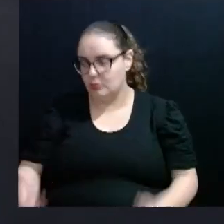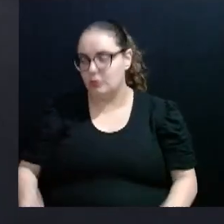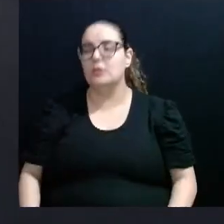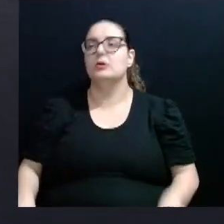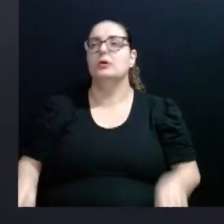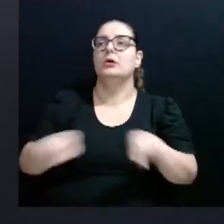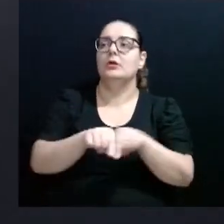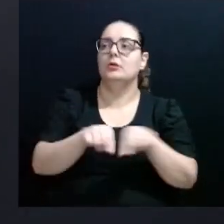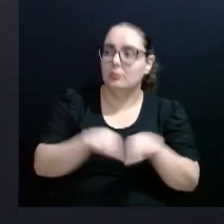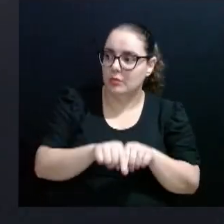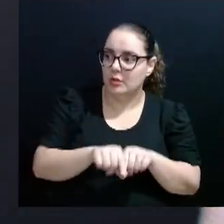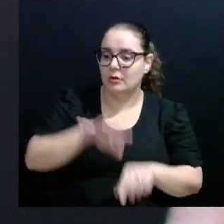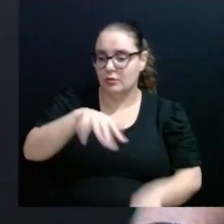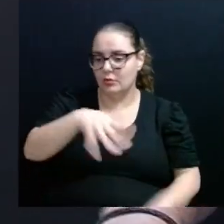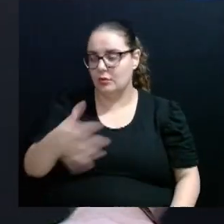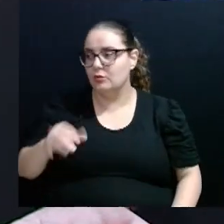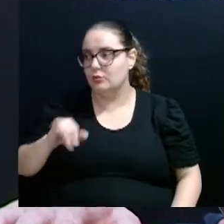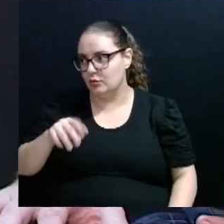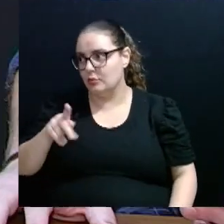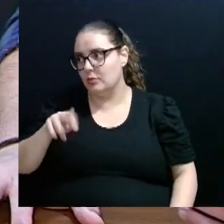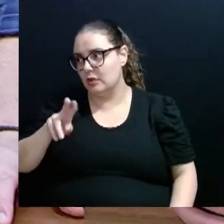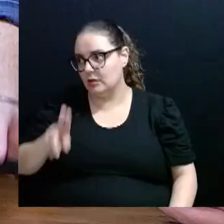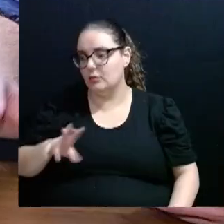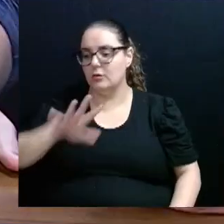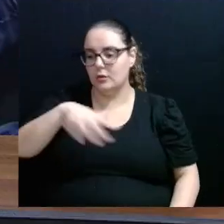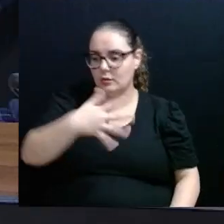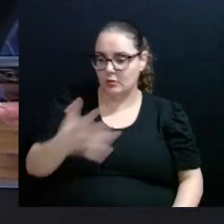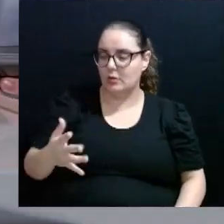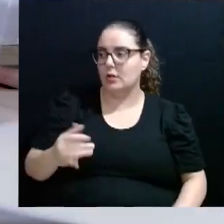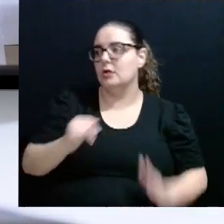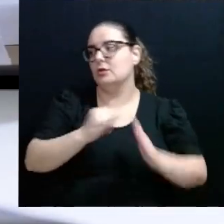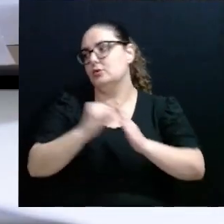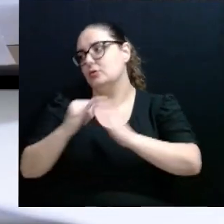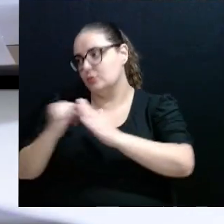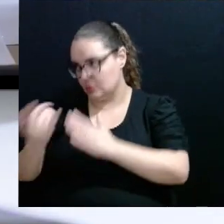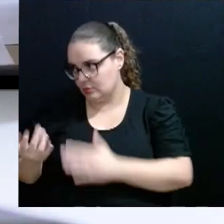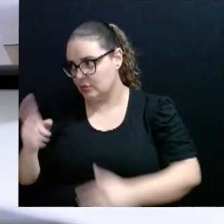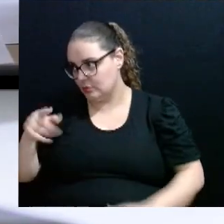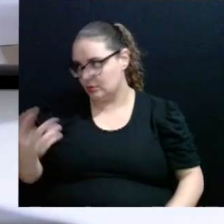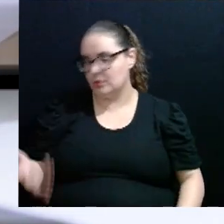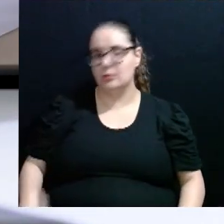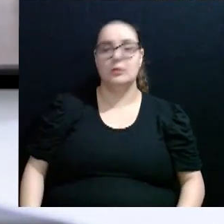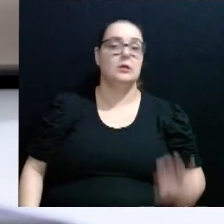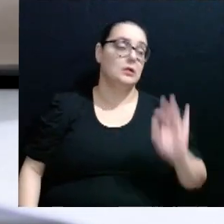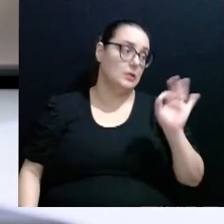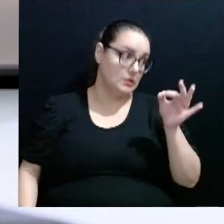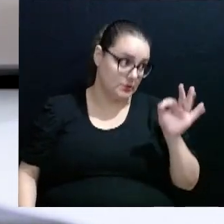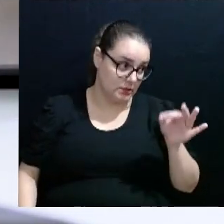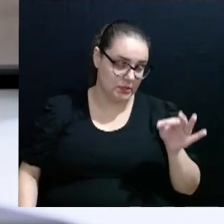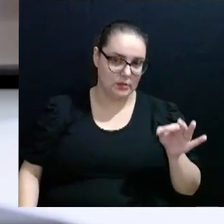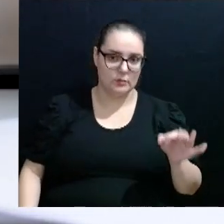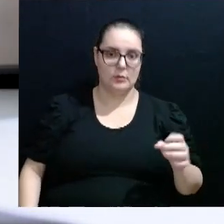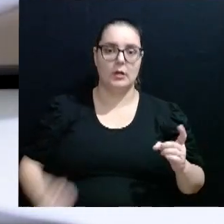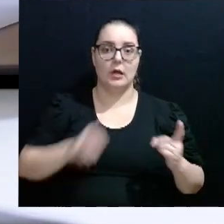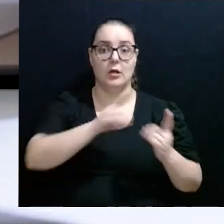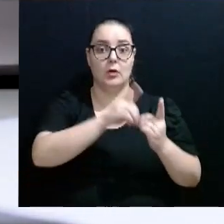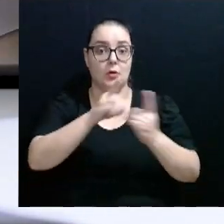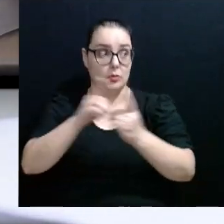a tabela do IPTU, que é o Imposto Predial do Territorial Urbano. Exatamente. A consulta, olha